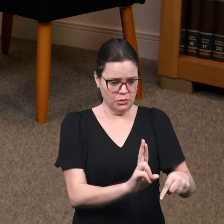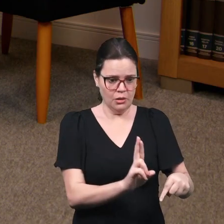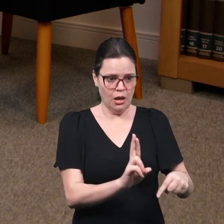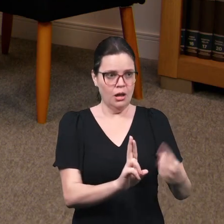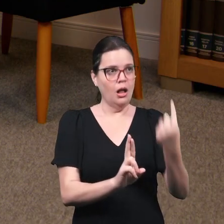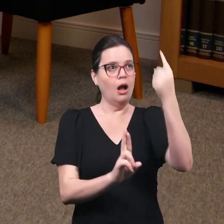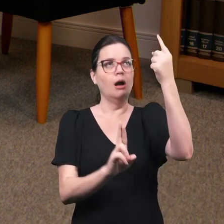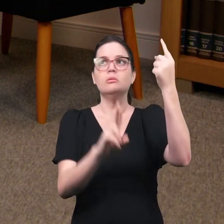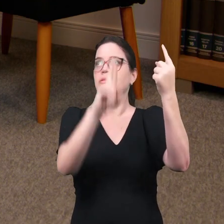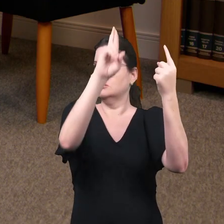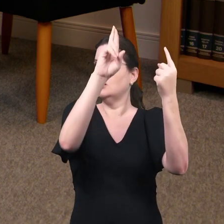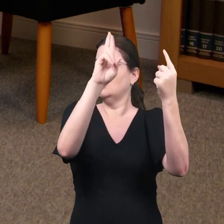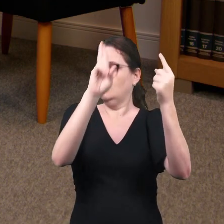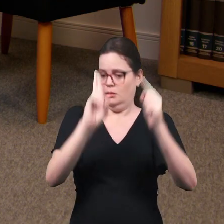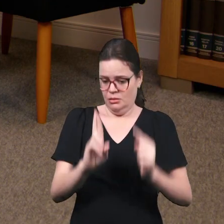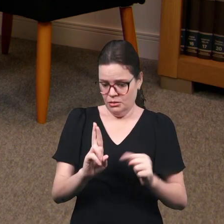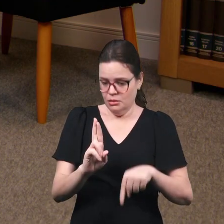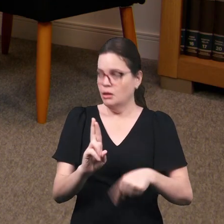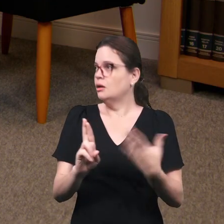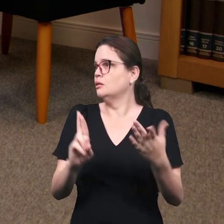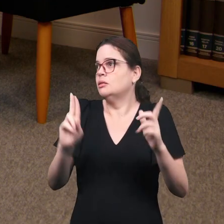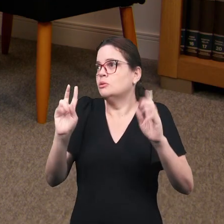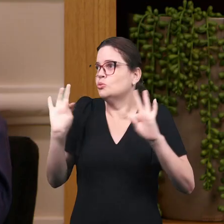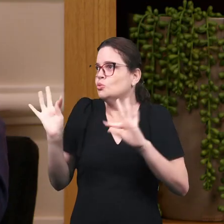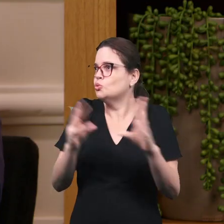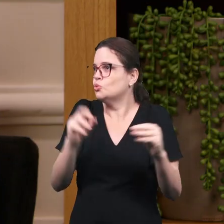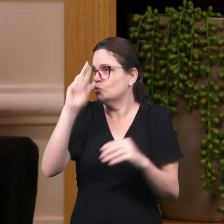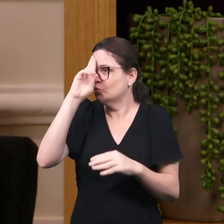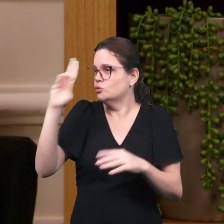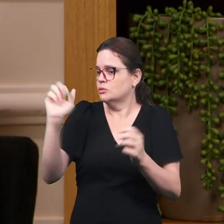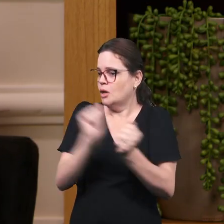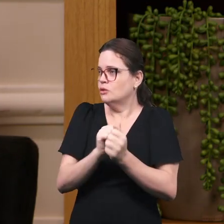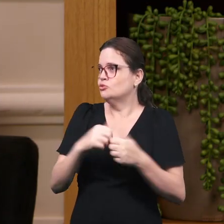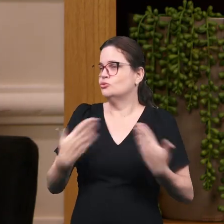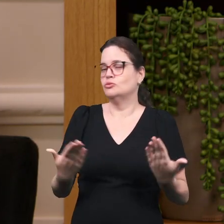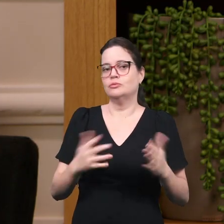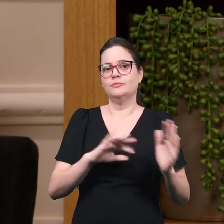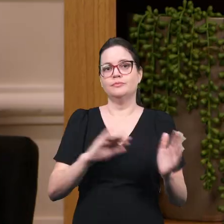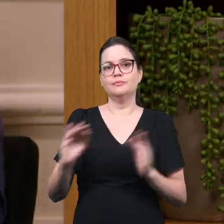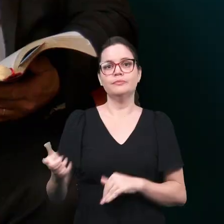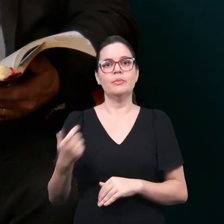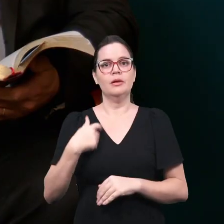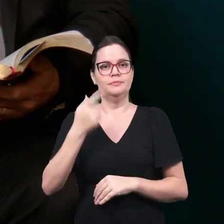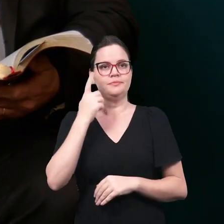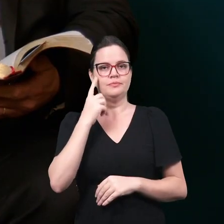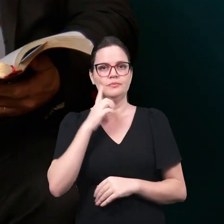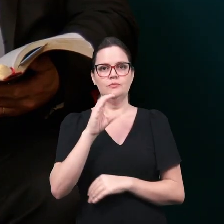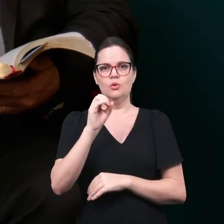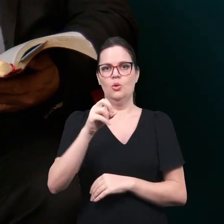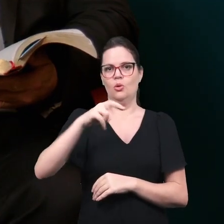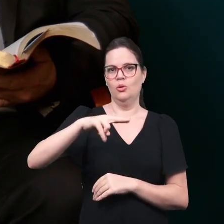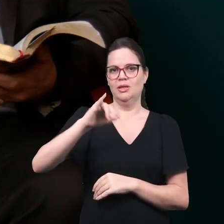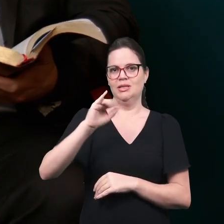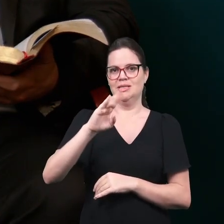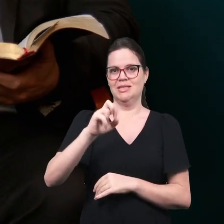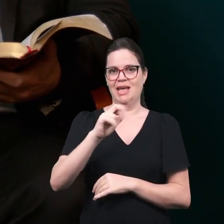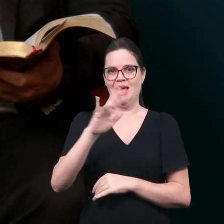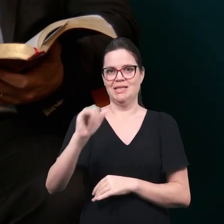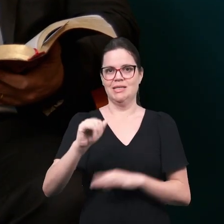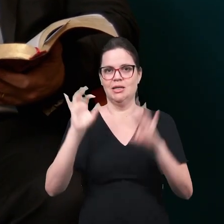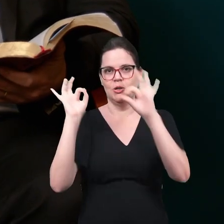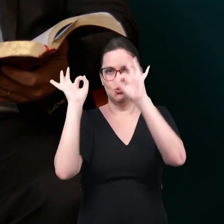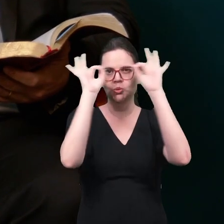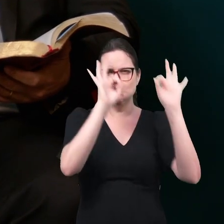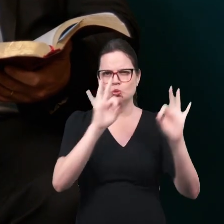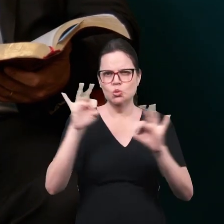é onipresente. Josimar, fala um pouquinho da onisciência no texto aqui. No Salmo 139,